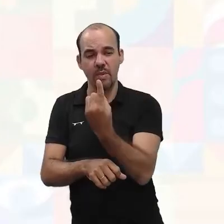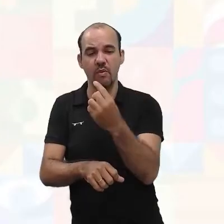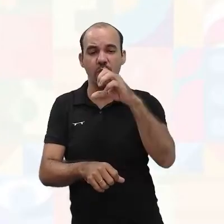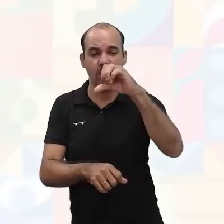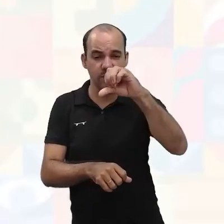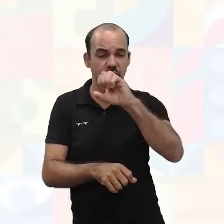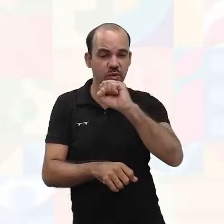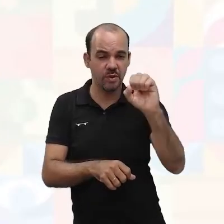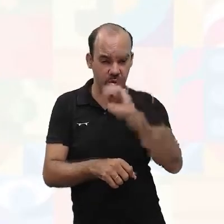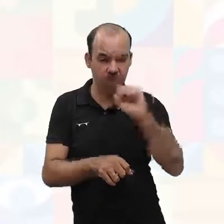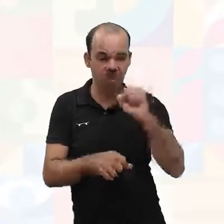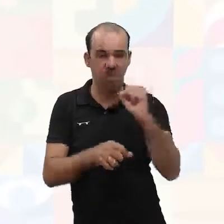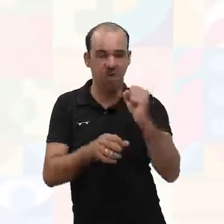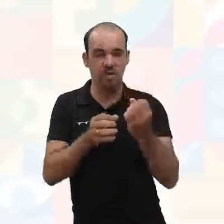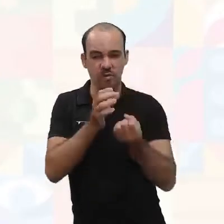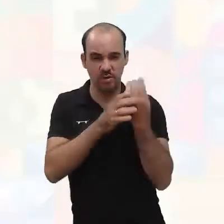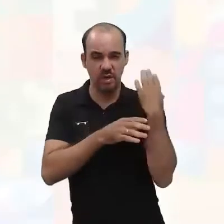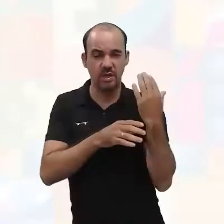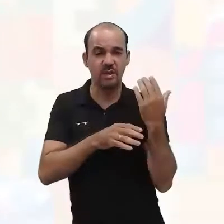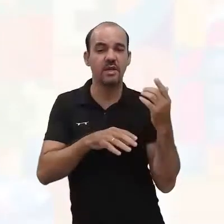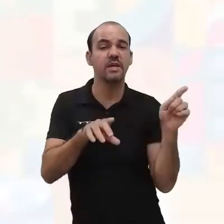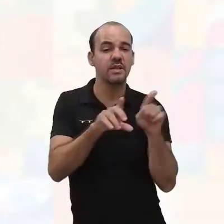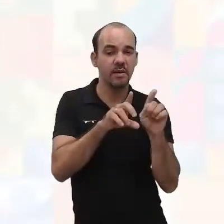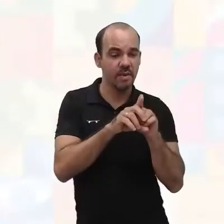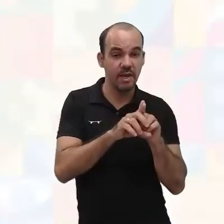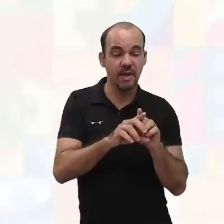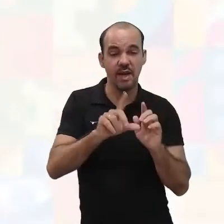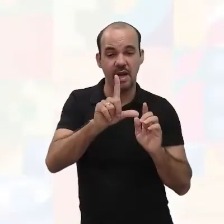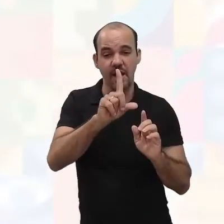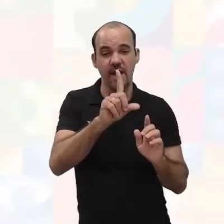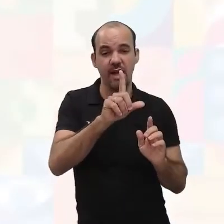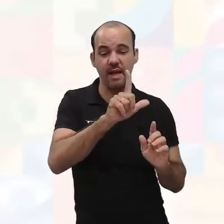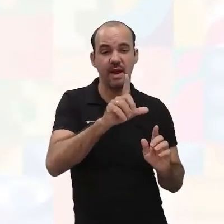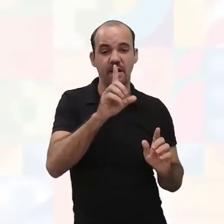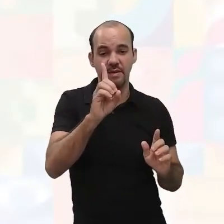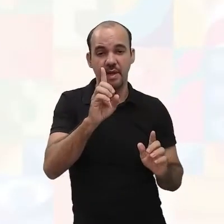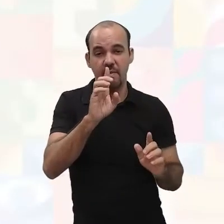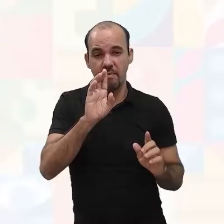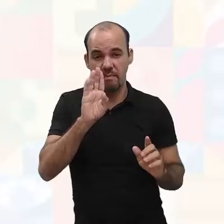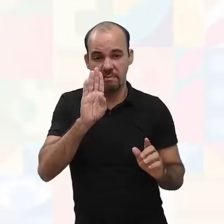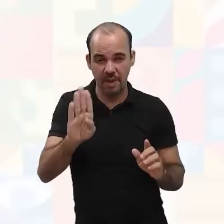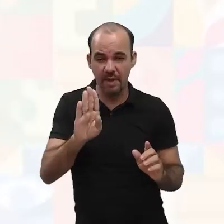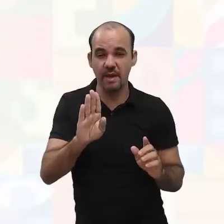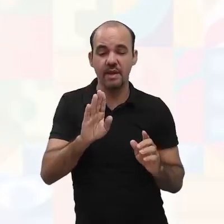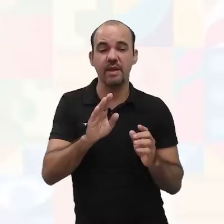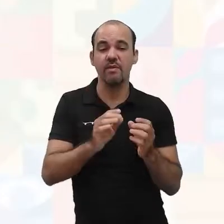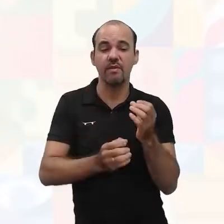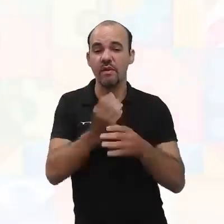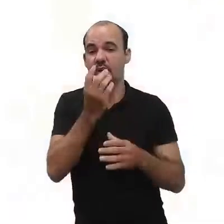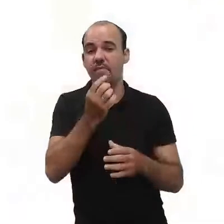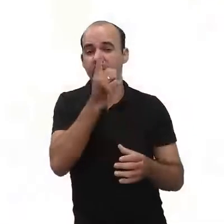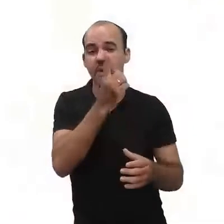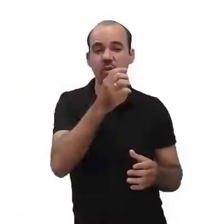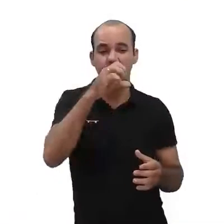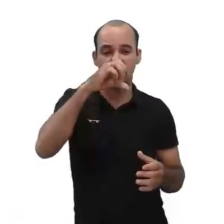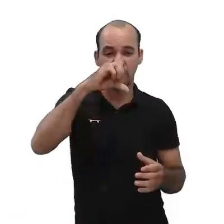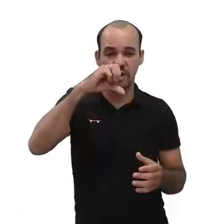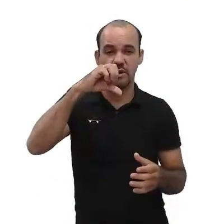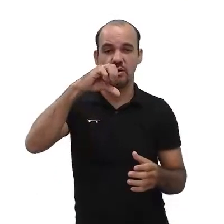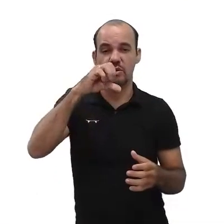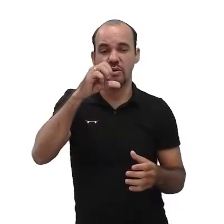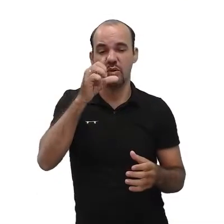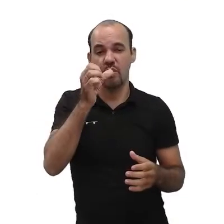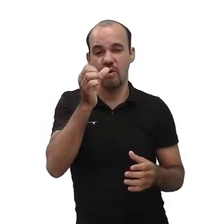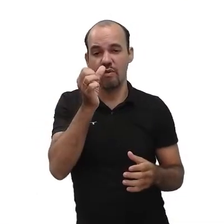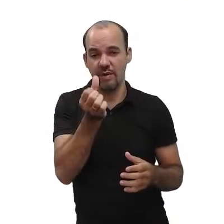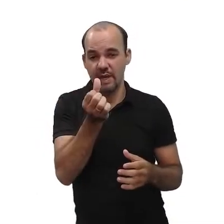1988 e a nossa LDB/96, cada um deles tem funções específicas, né? Por exemplo, o município tem a obrigação de